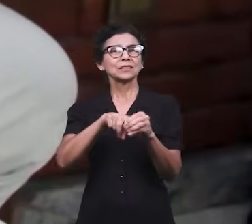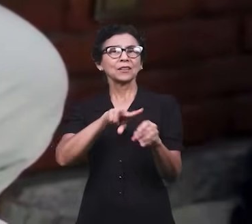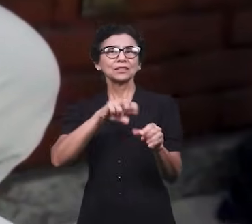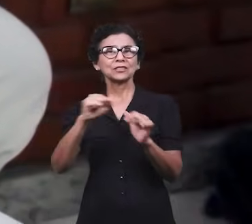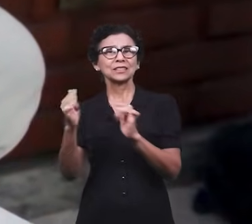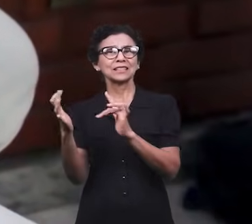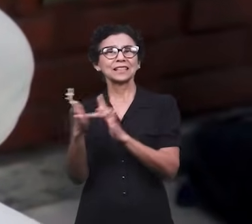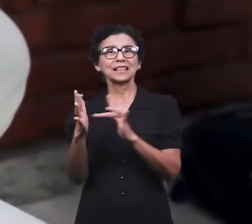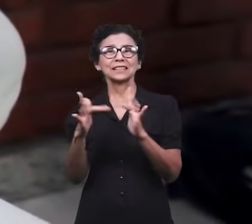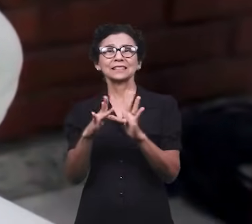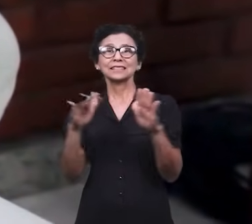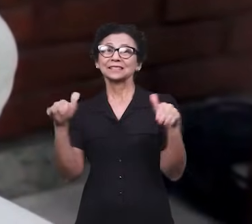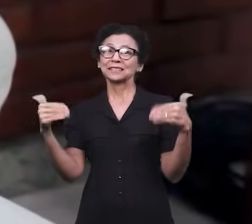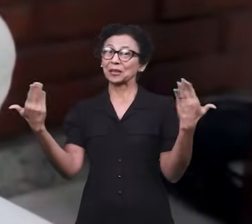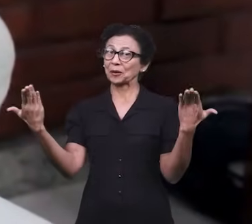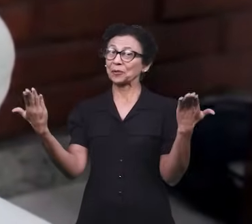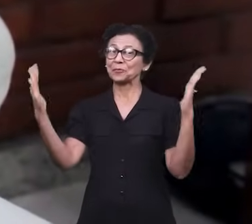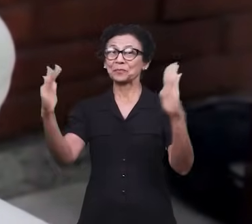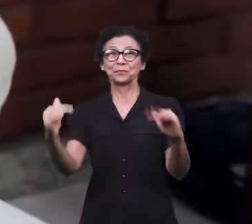Louvemos a